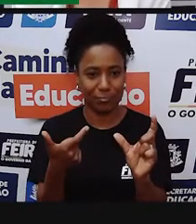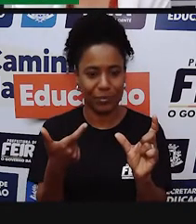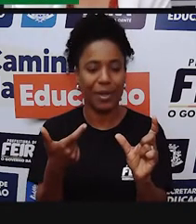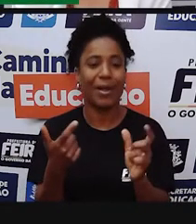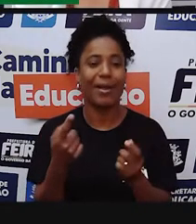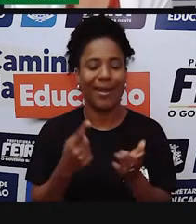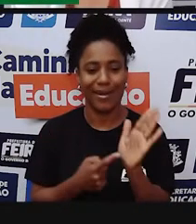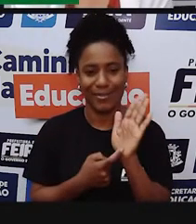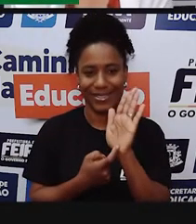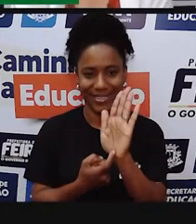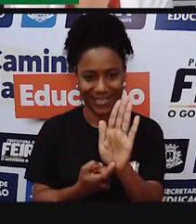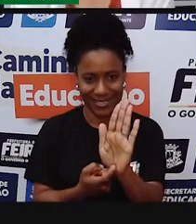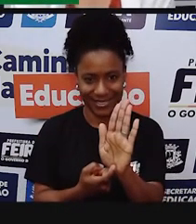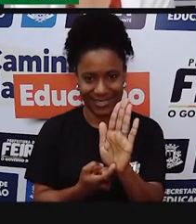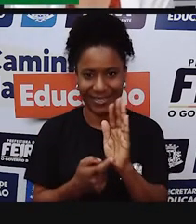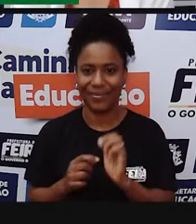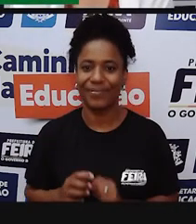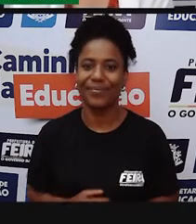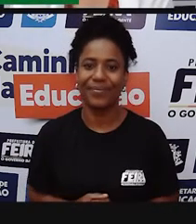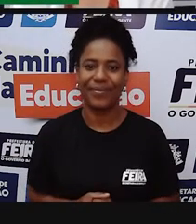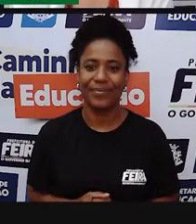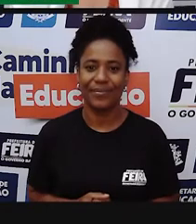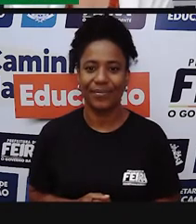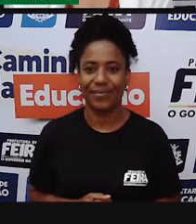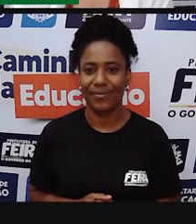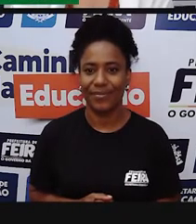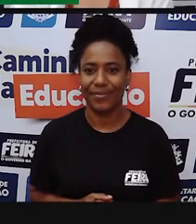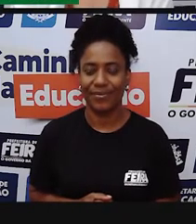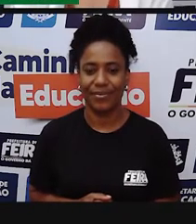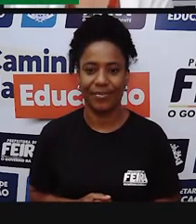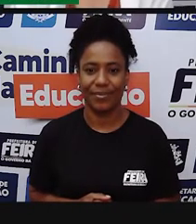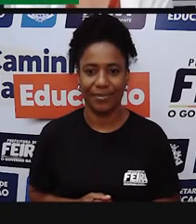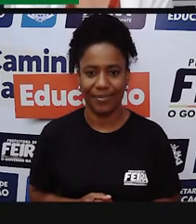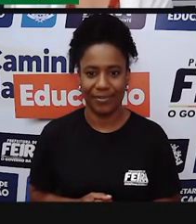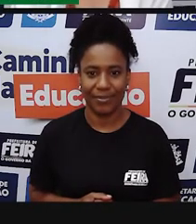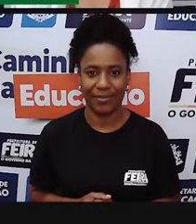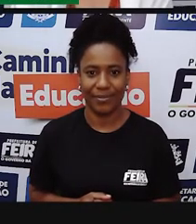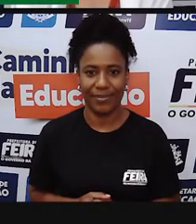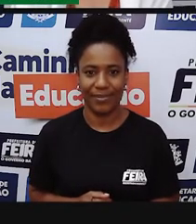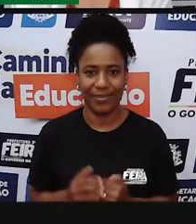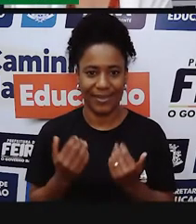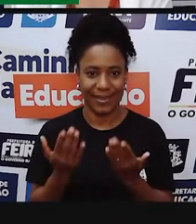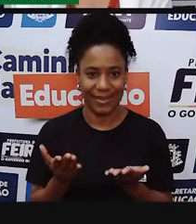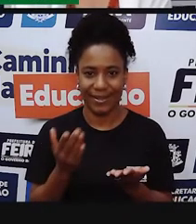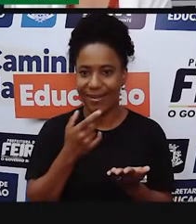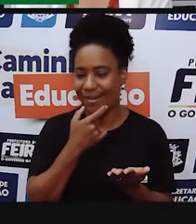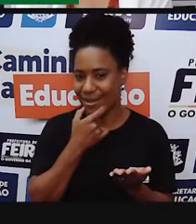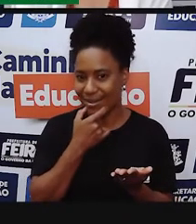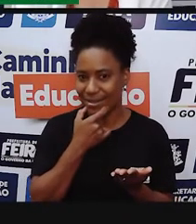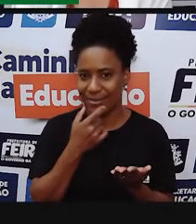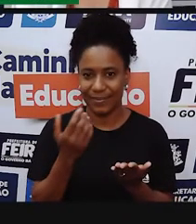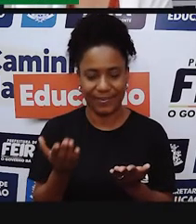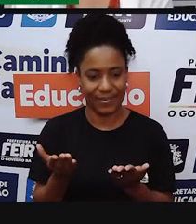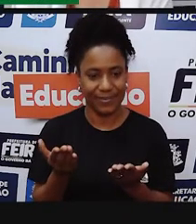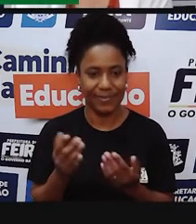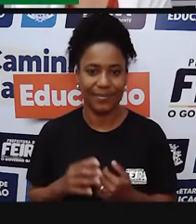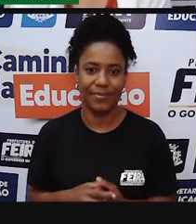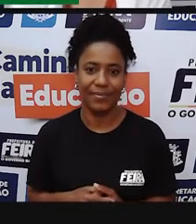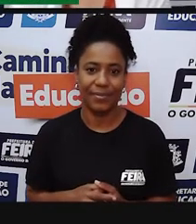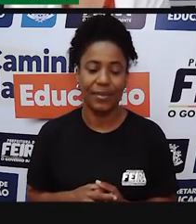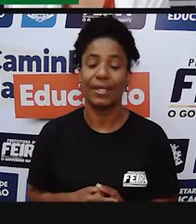Ok Marcelo em E aí want to present you my family members